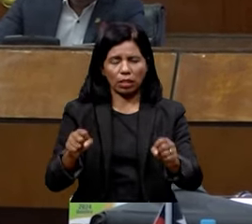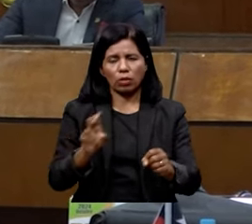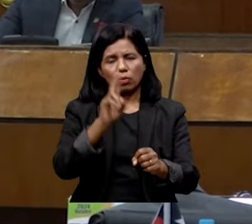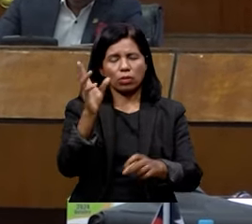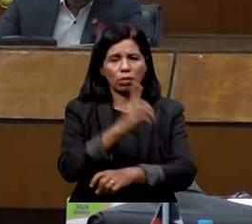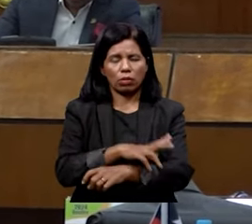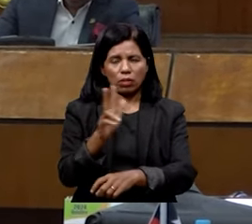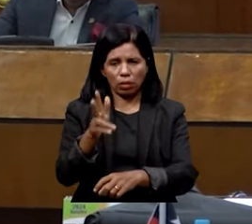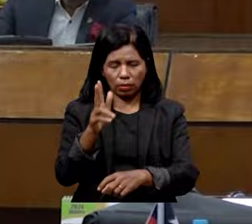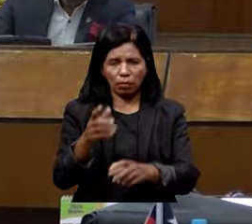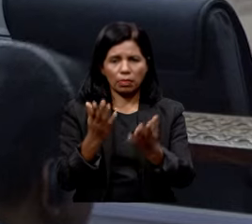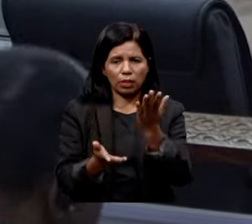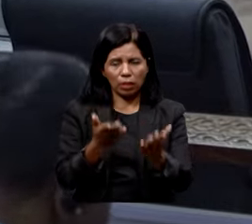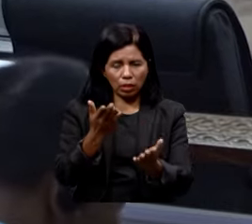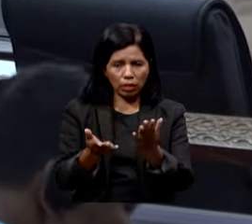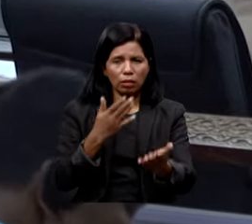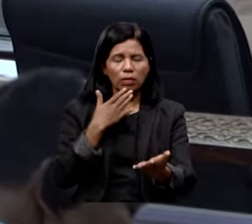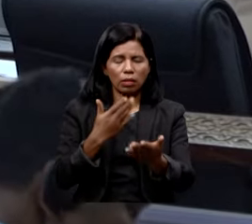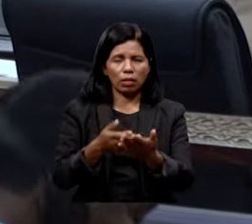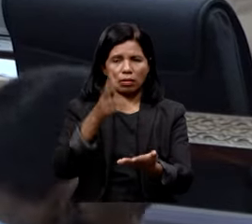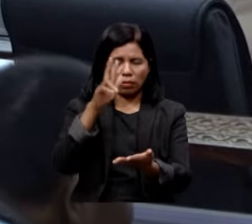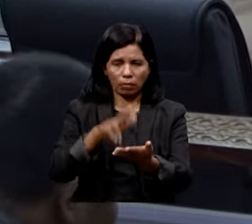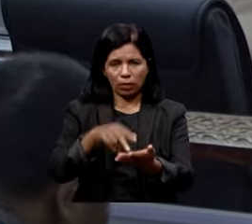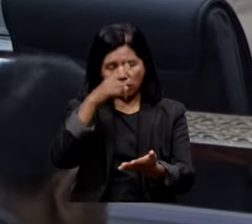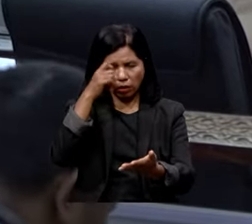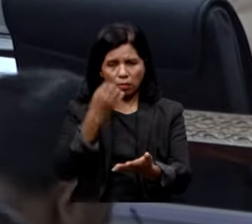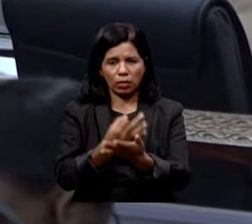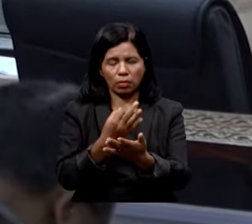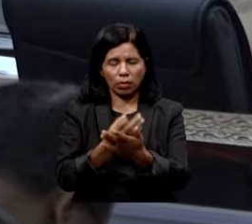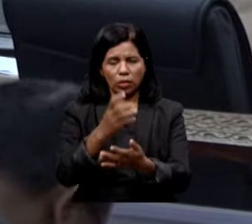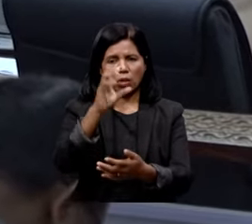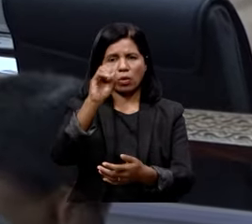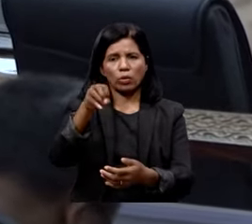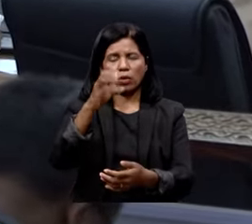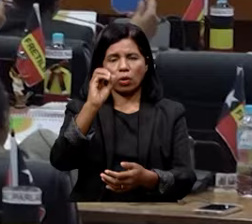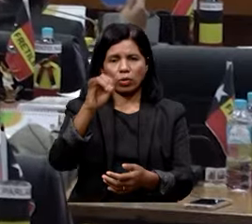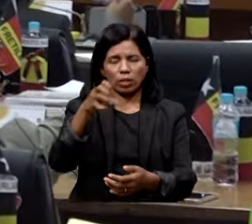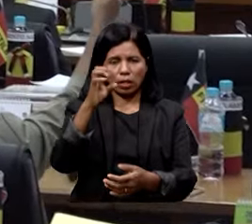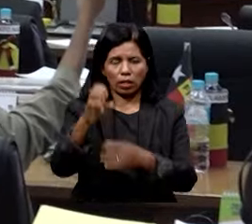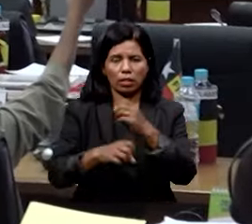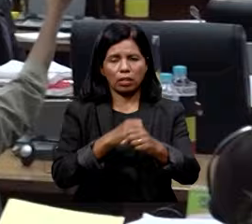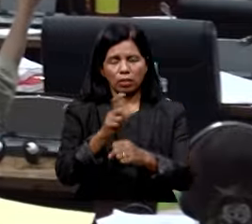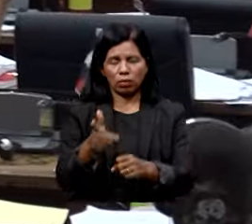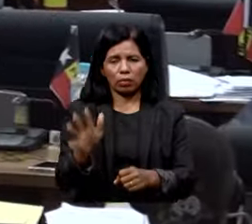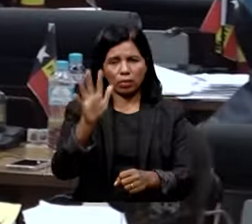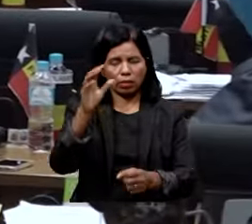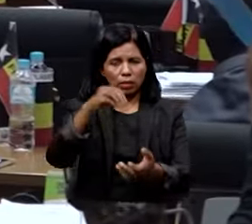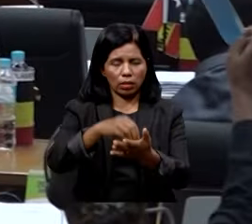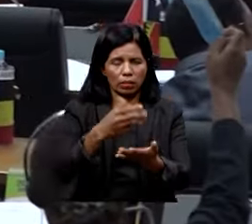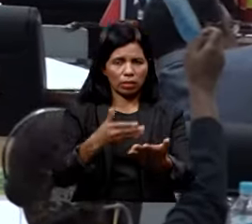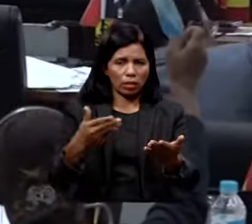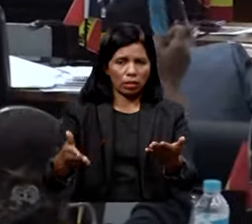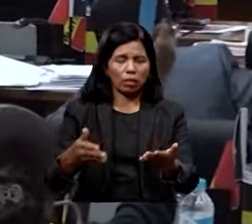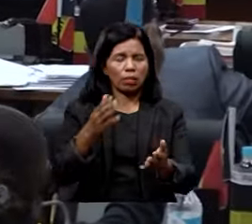né? Para teto de dia que antes promulga, também orçamento geral do Estado tinha Rihun Rua Ronestan Lima, alocação para setor produtivo